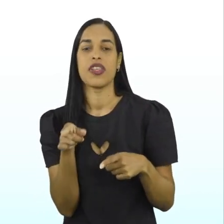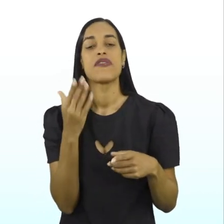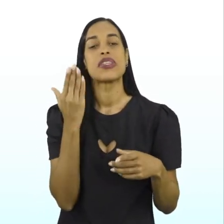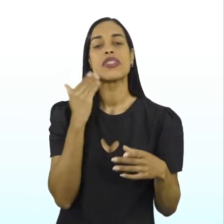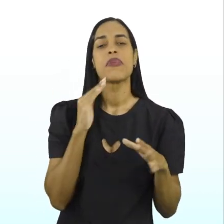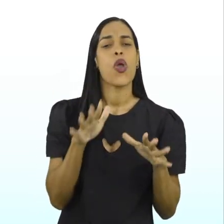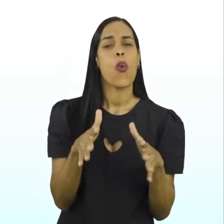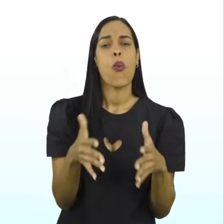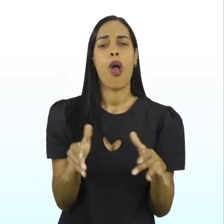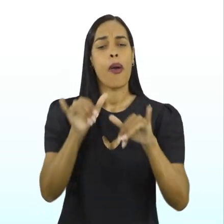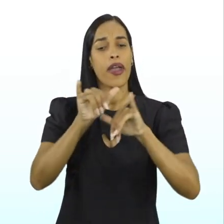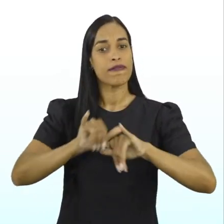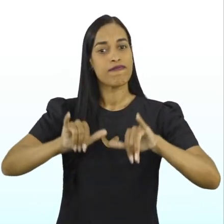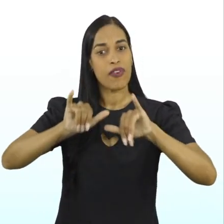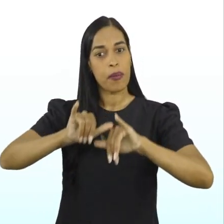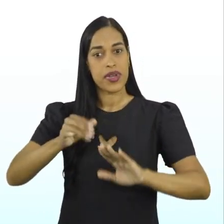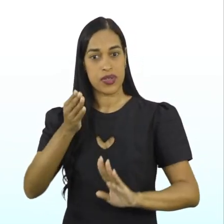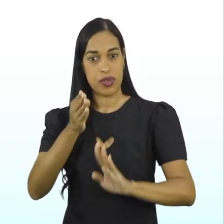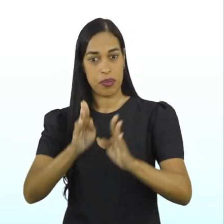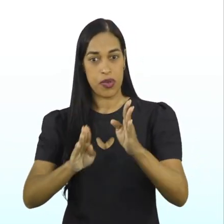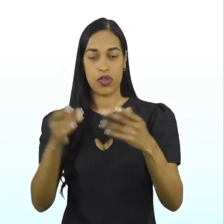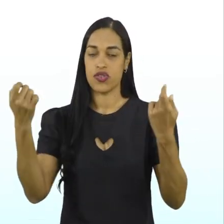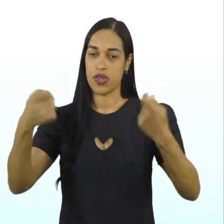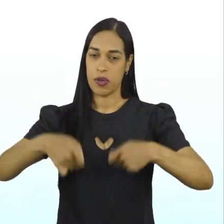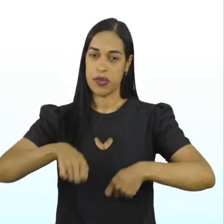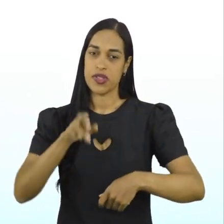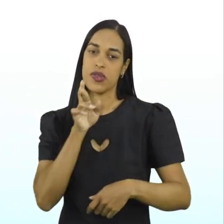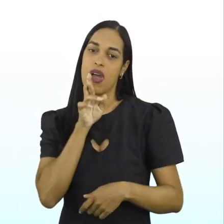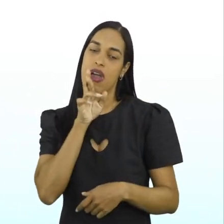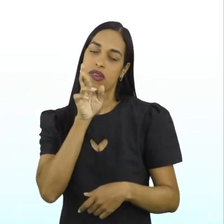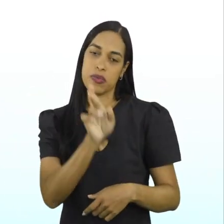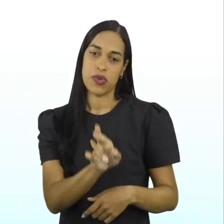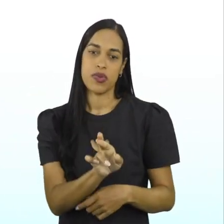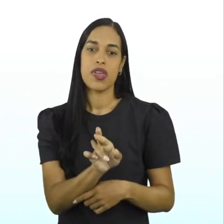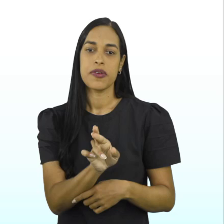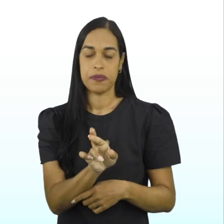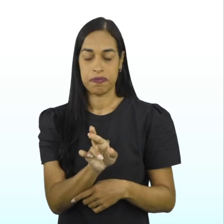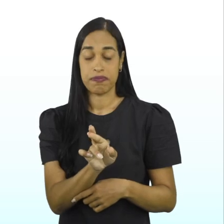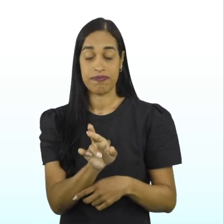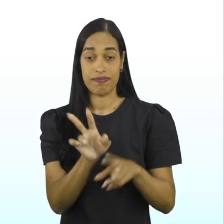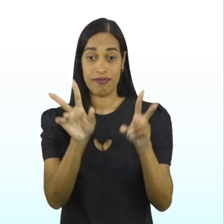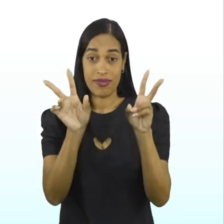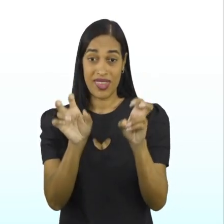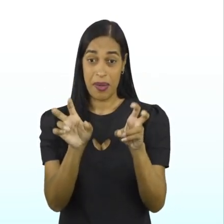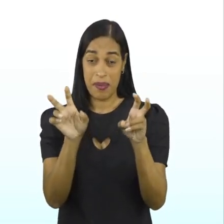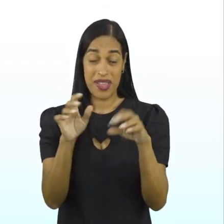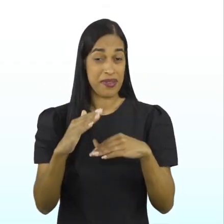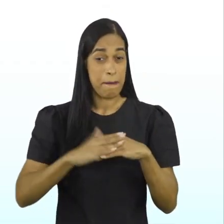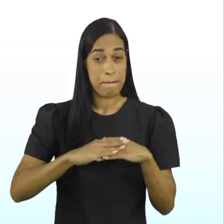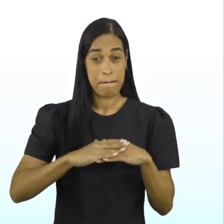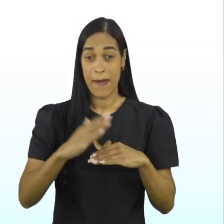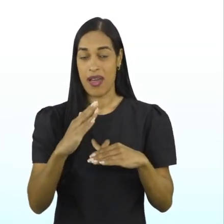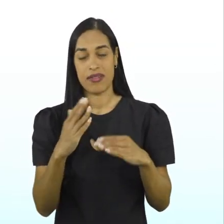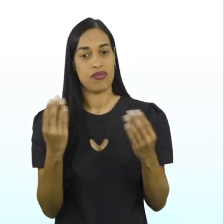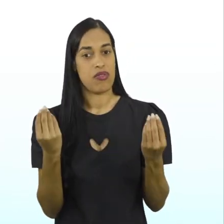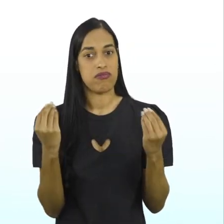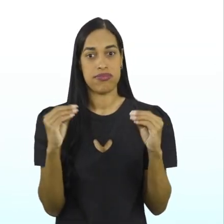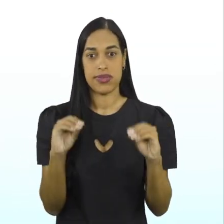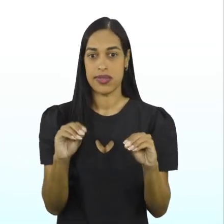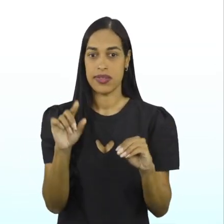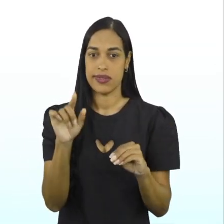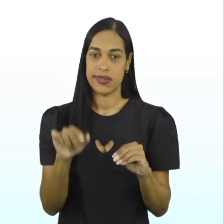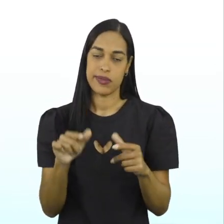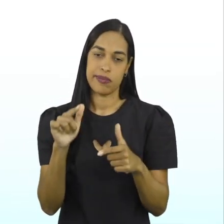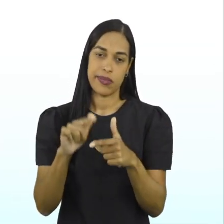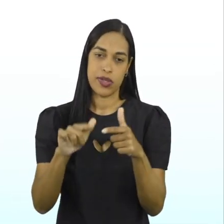a informação na biologia que você precisa para resolver aquilo. E olhe, uma das partes da citologia que a gente mais encaixa nessas